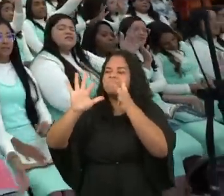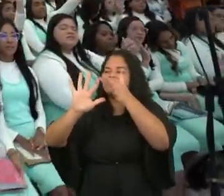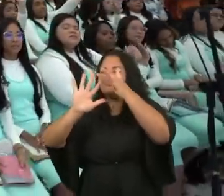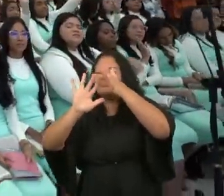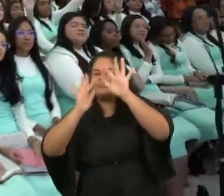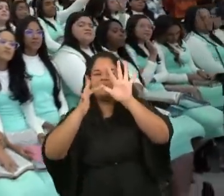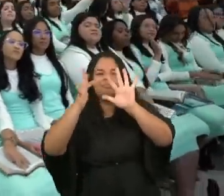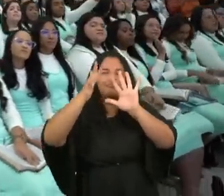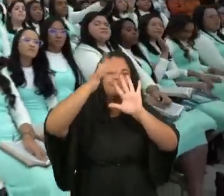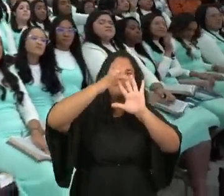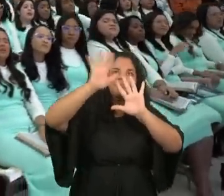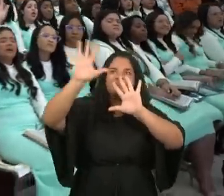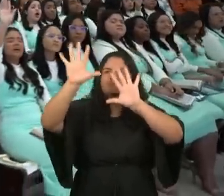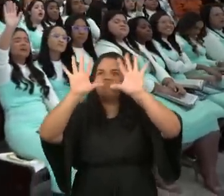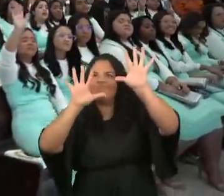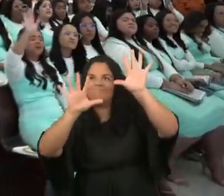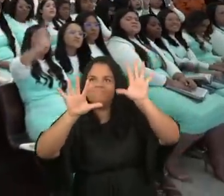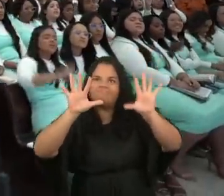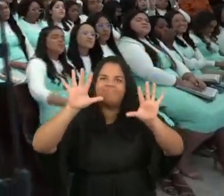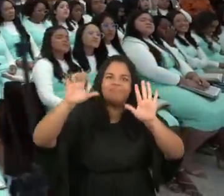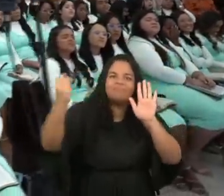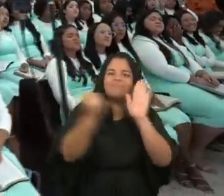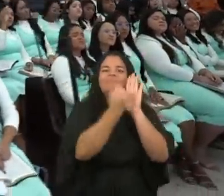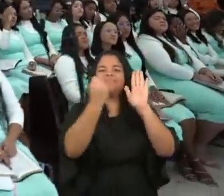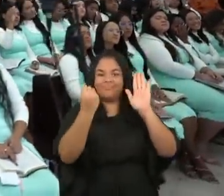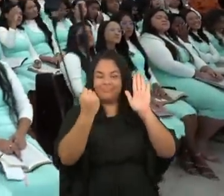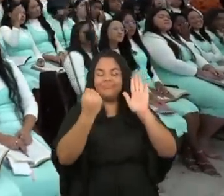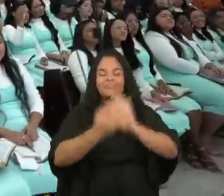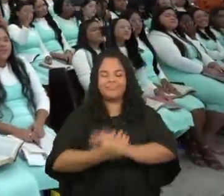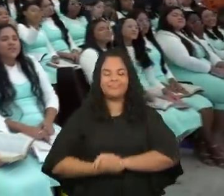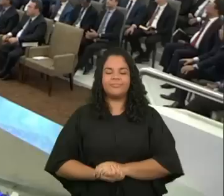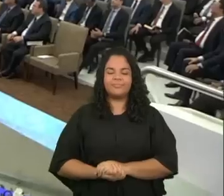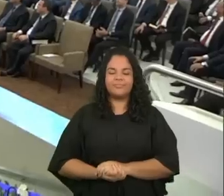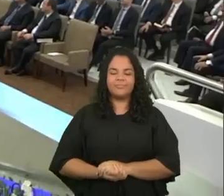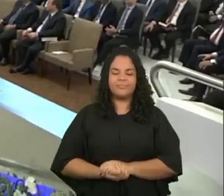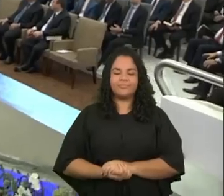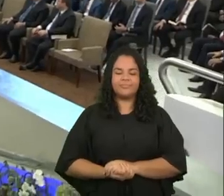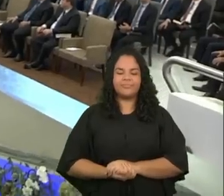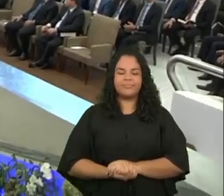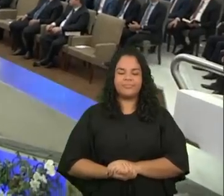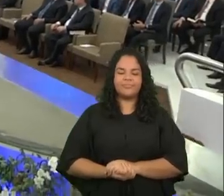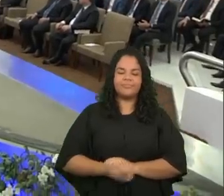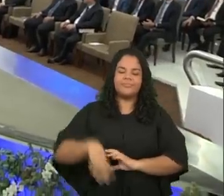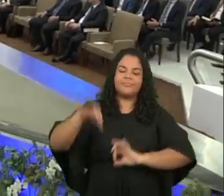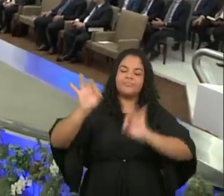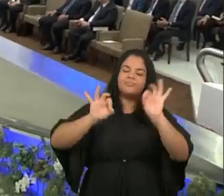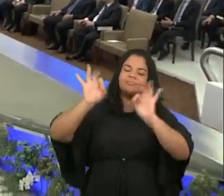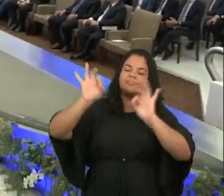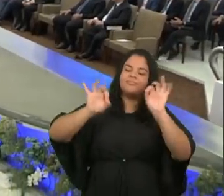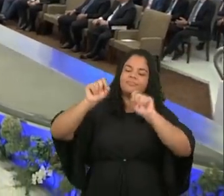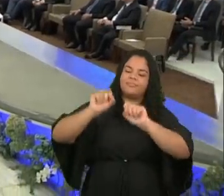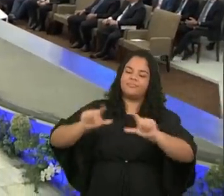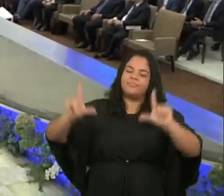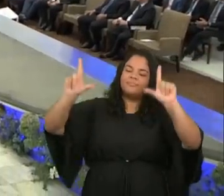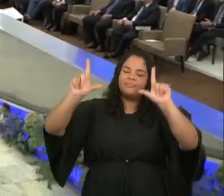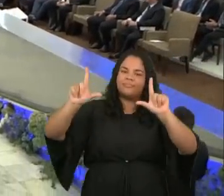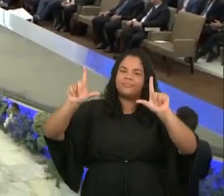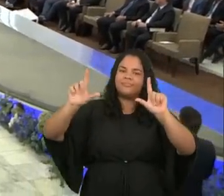Deus deixou as digitais. Vamos lá, vamos lá. Volta já nas digitais.